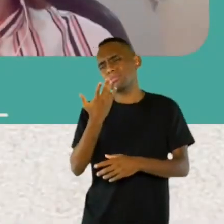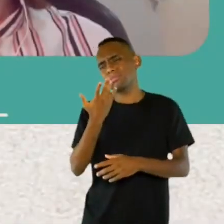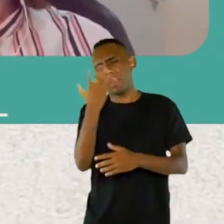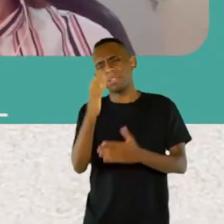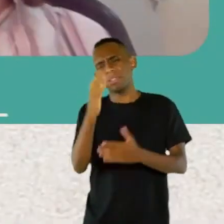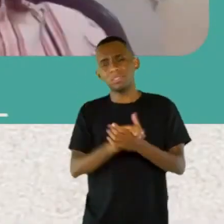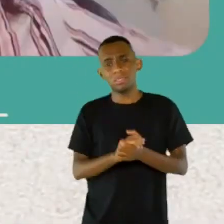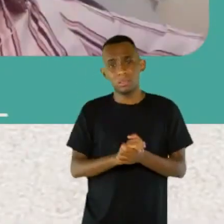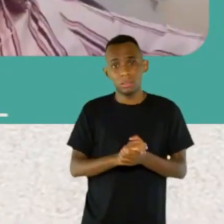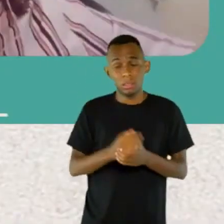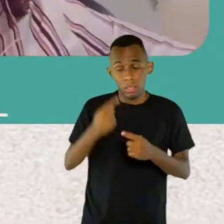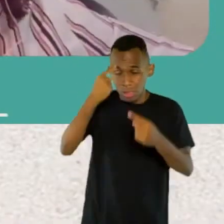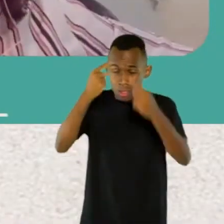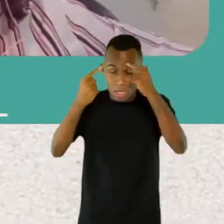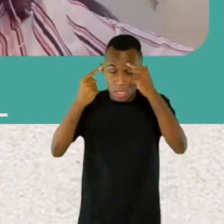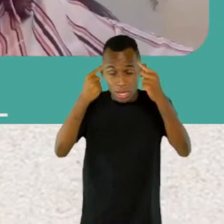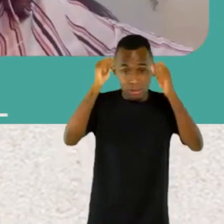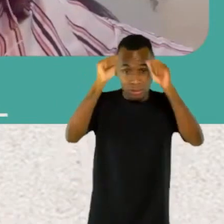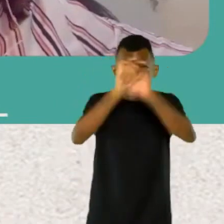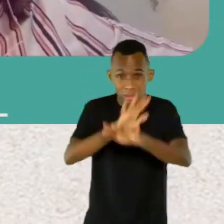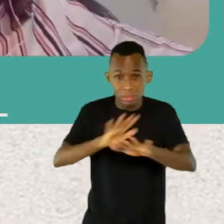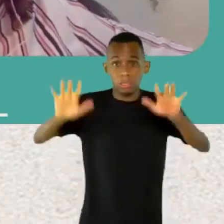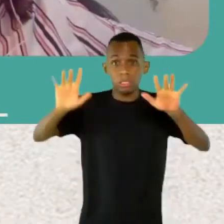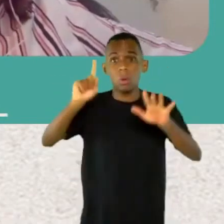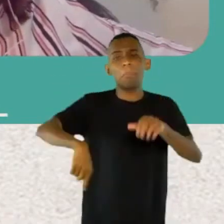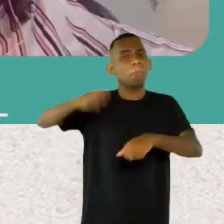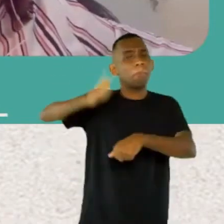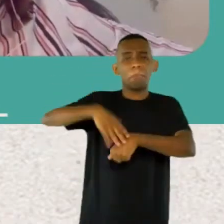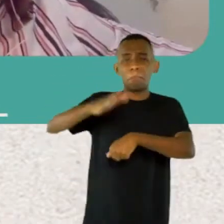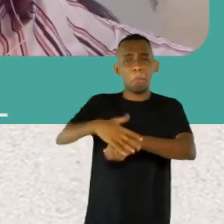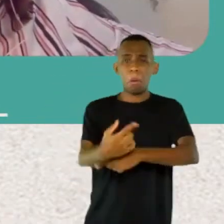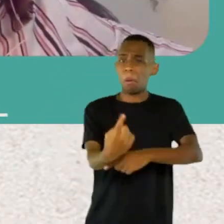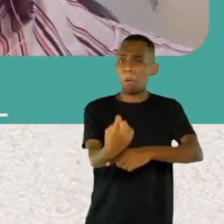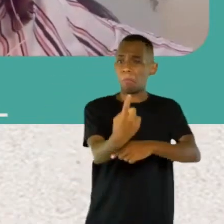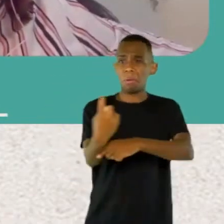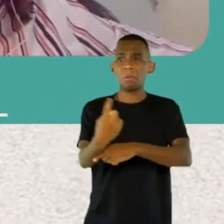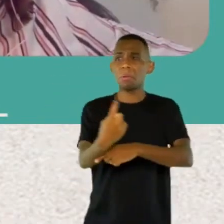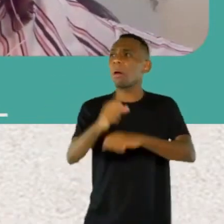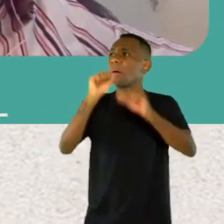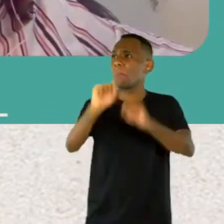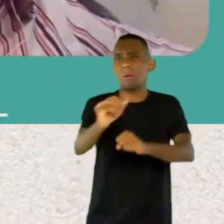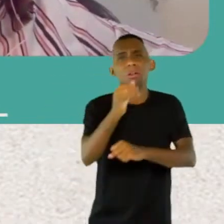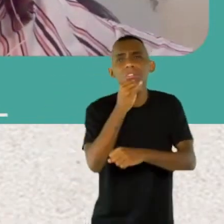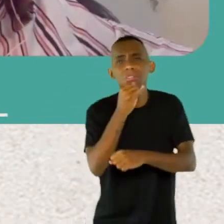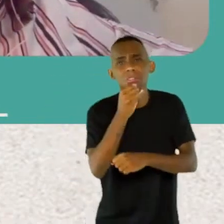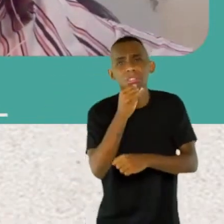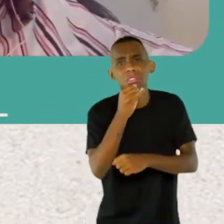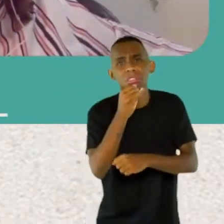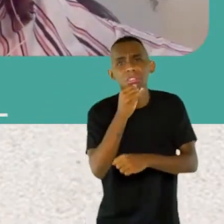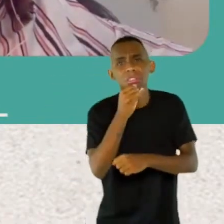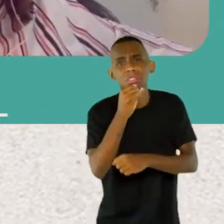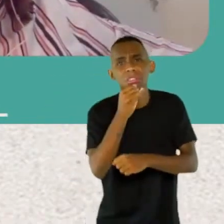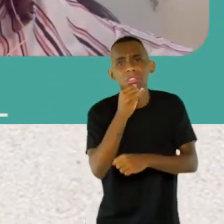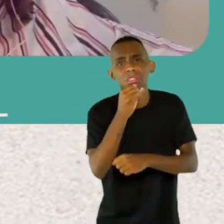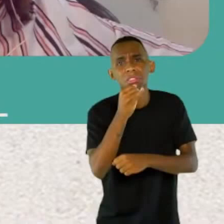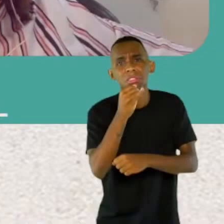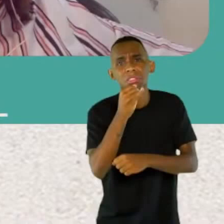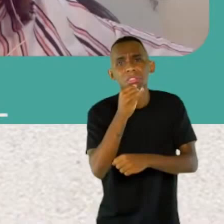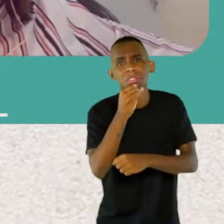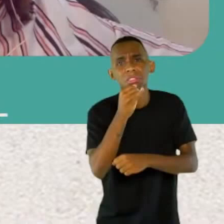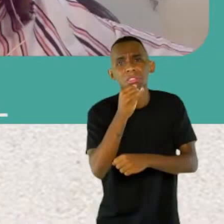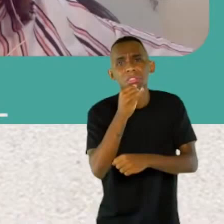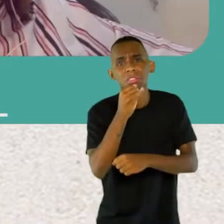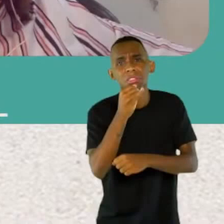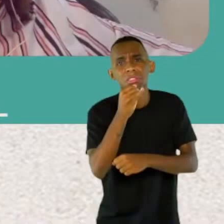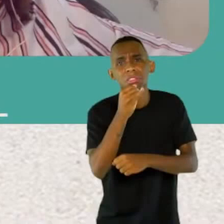uma tarefa tão solitária. Você pode estar preso no alto de um apartamento na Nova York ou